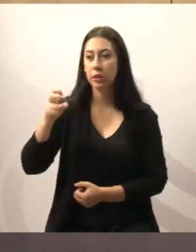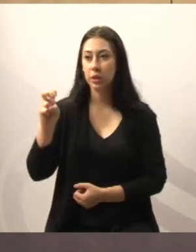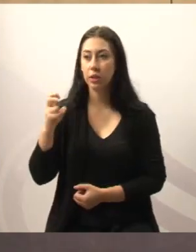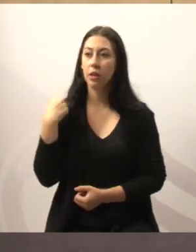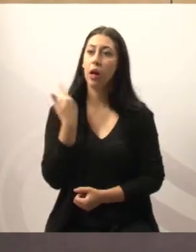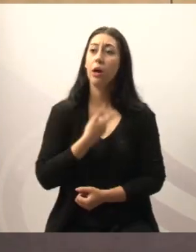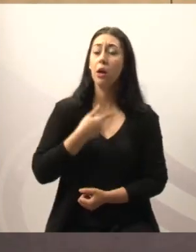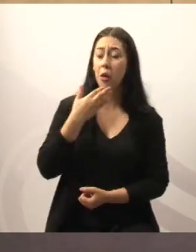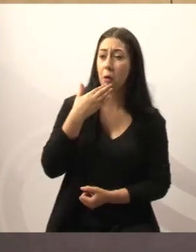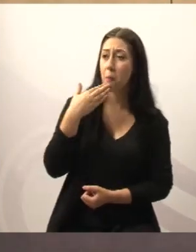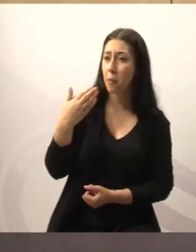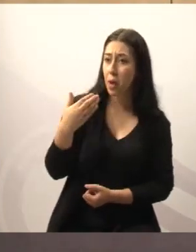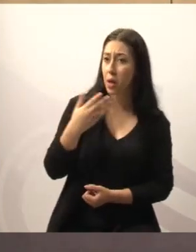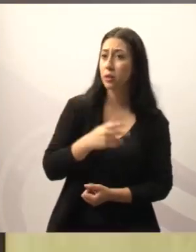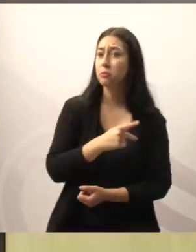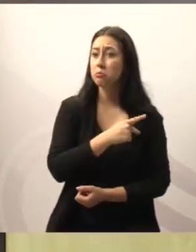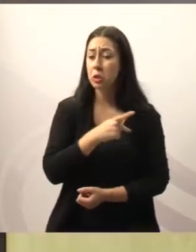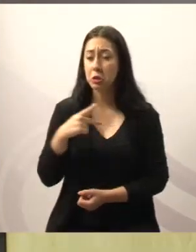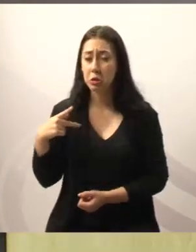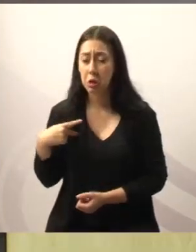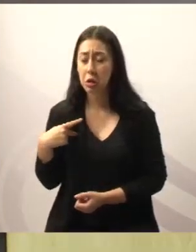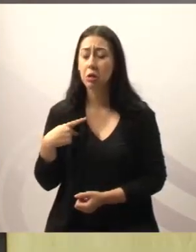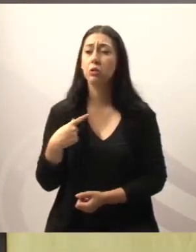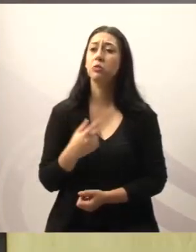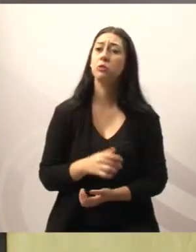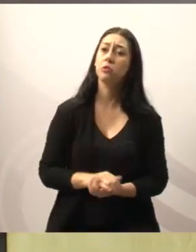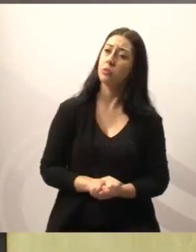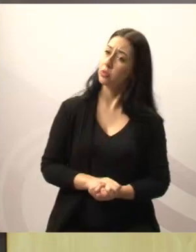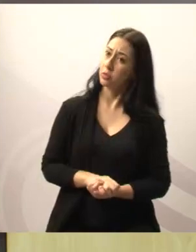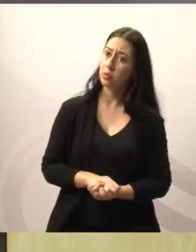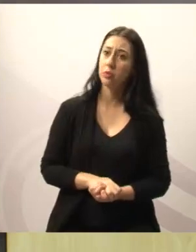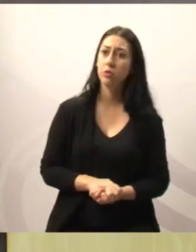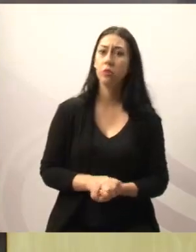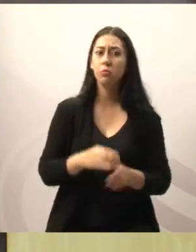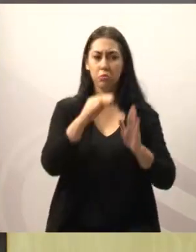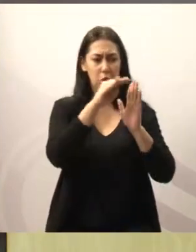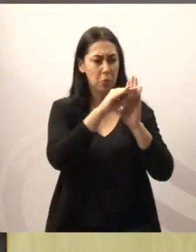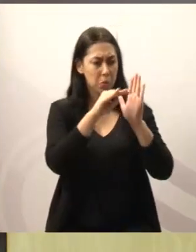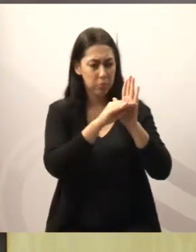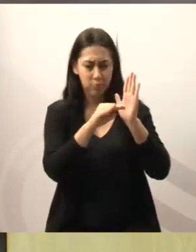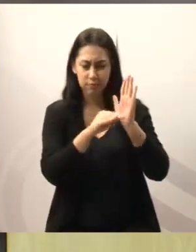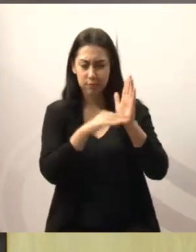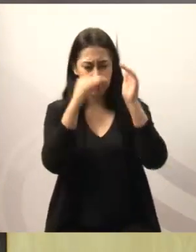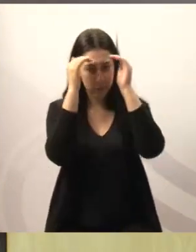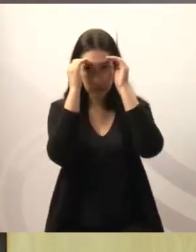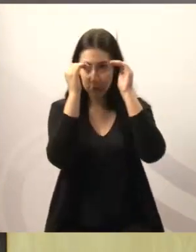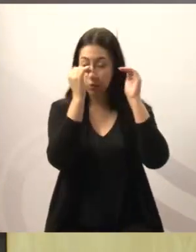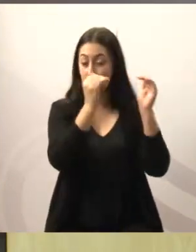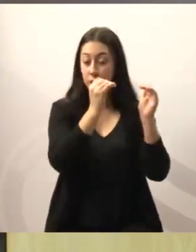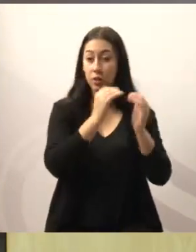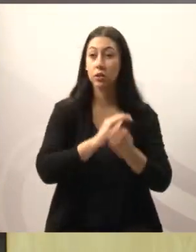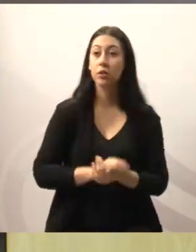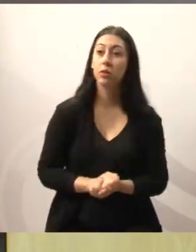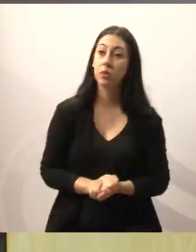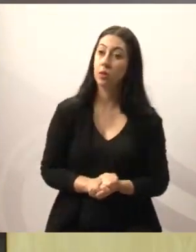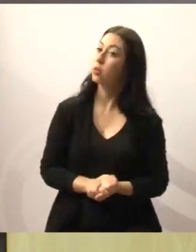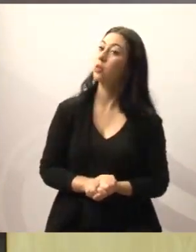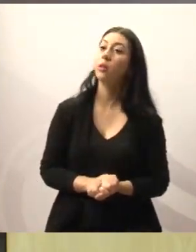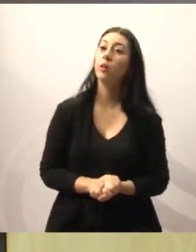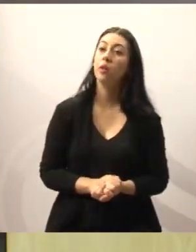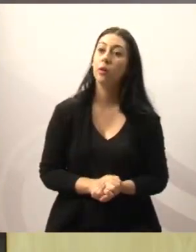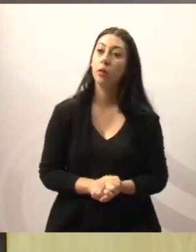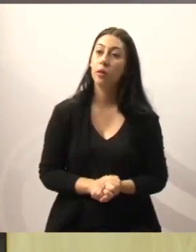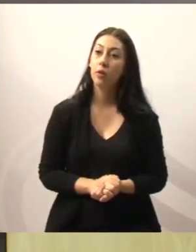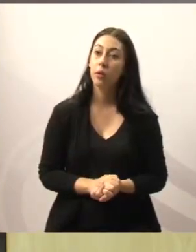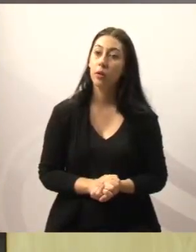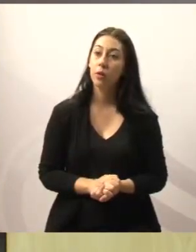Requeremos ao excelentíssimo senhor presidente desta Casa, ouvido e aprovado pelo egrégio plenário, cumpridas as formalidades regimentais, seja oficiada a